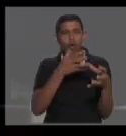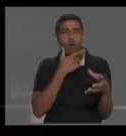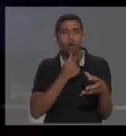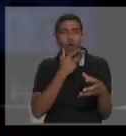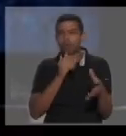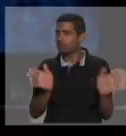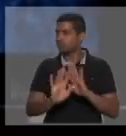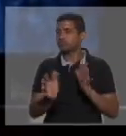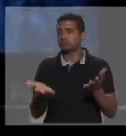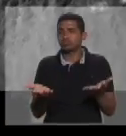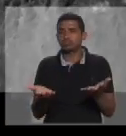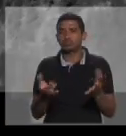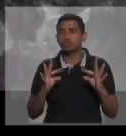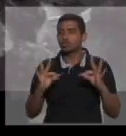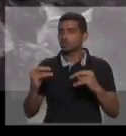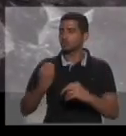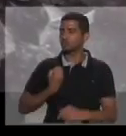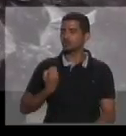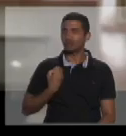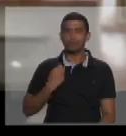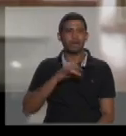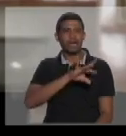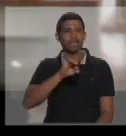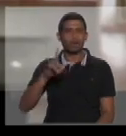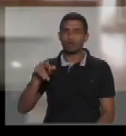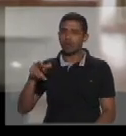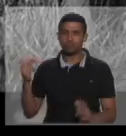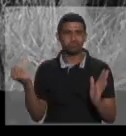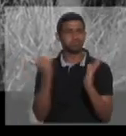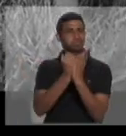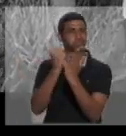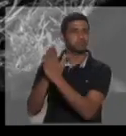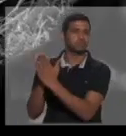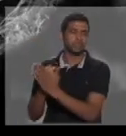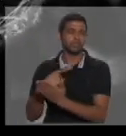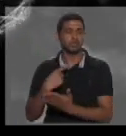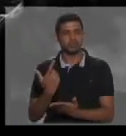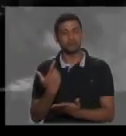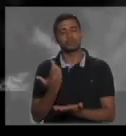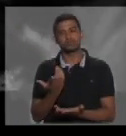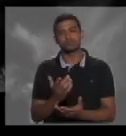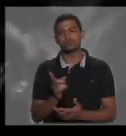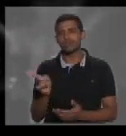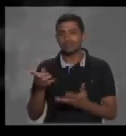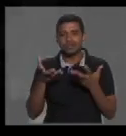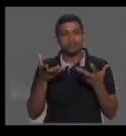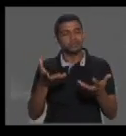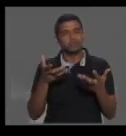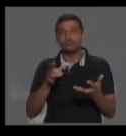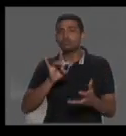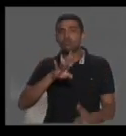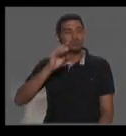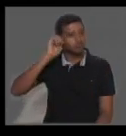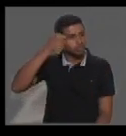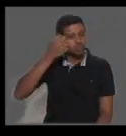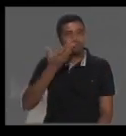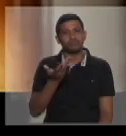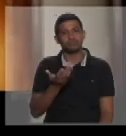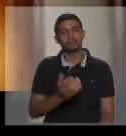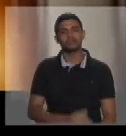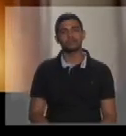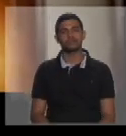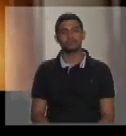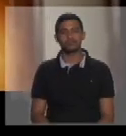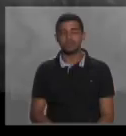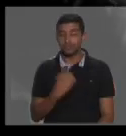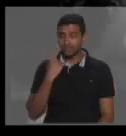meninos? Todo mundo era numerado? É numerado. Era por escala, né? Tamanho. Ele quis preto só, porque